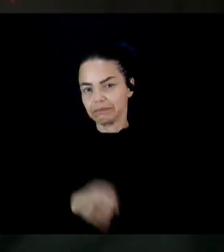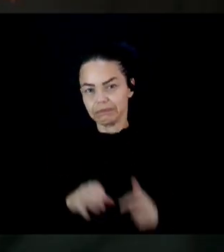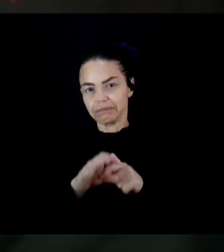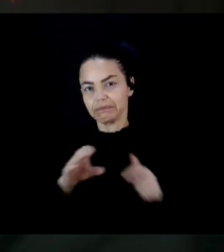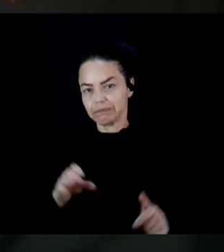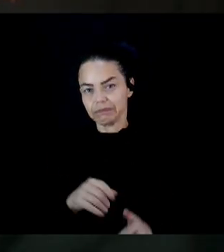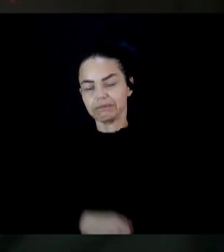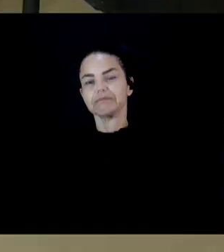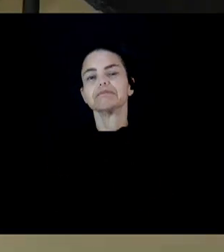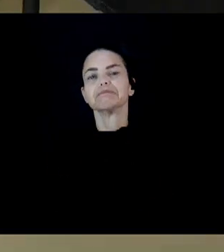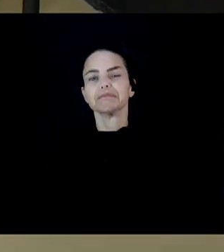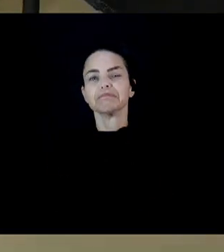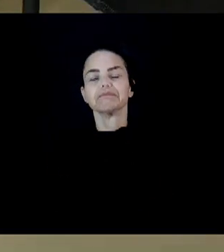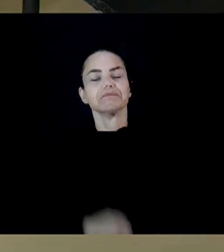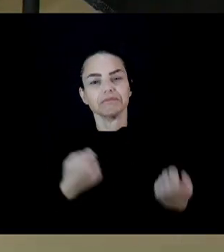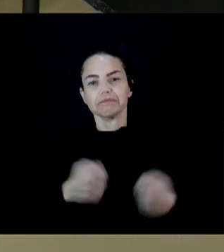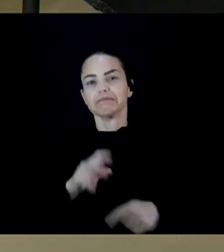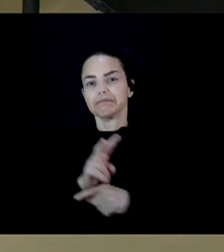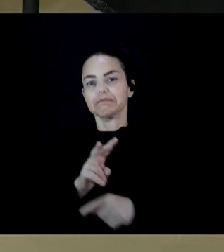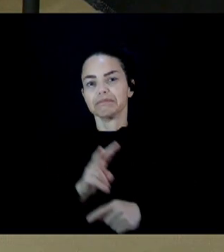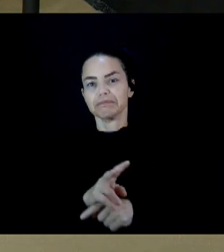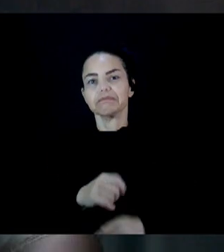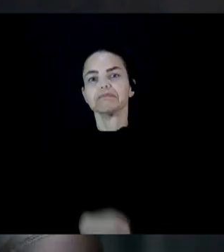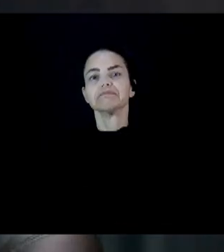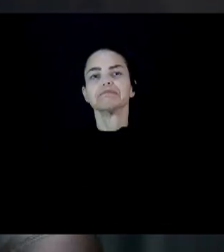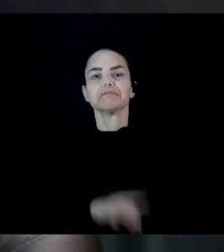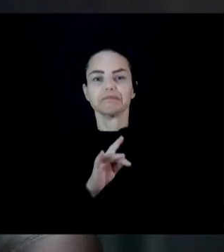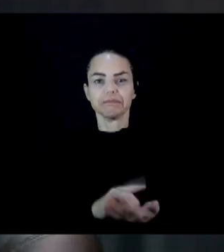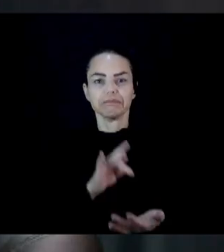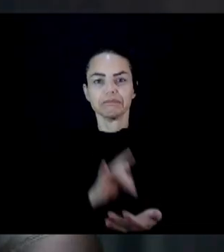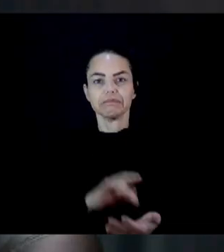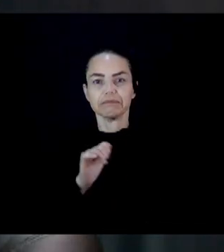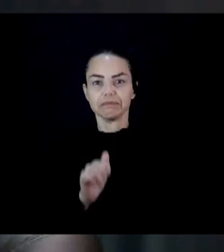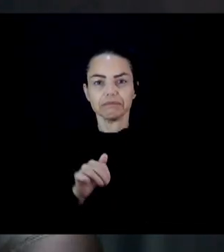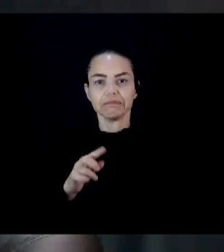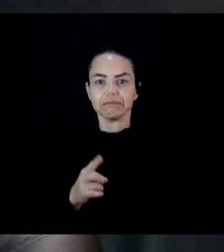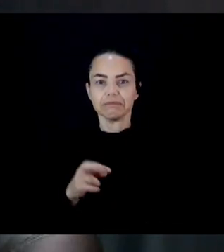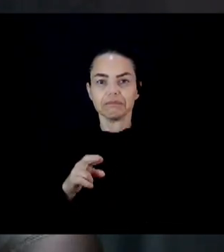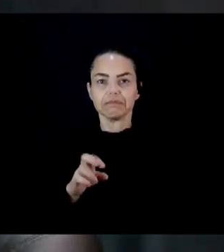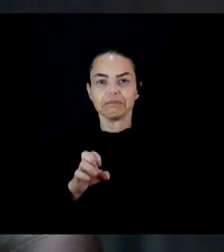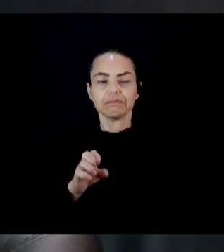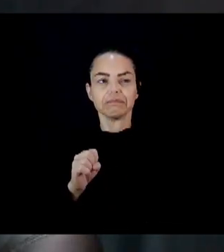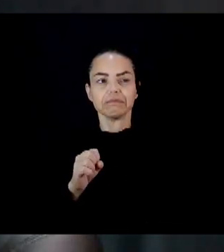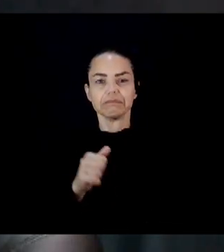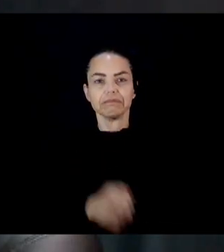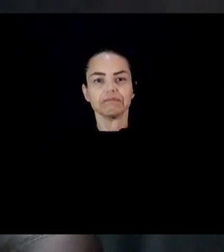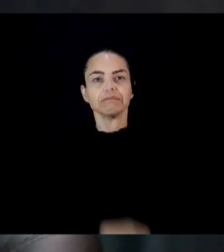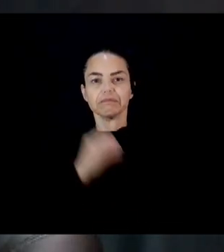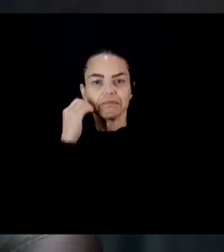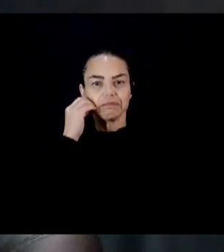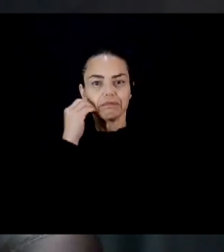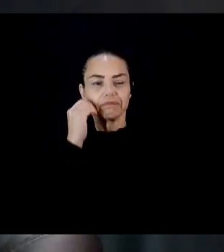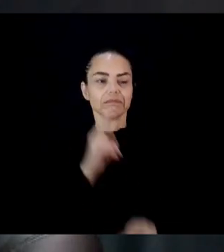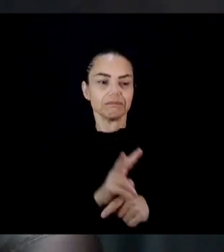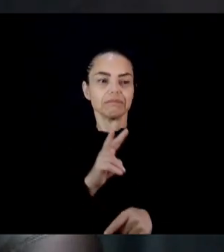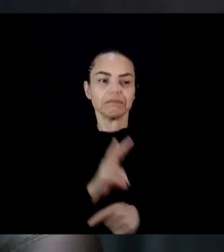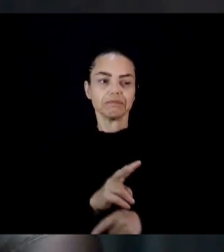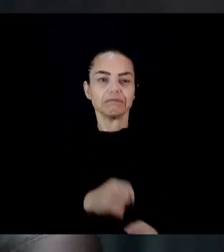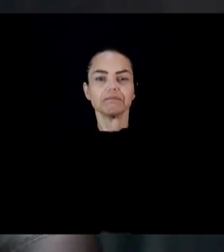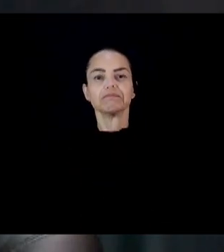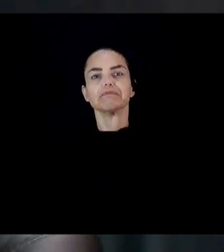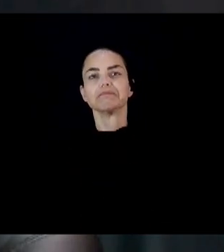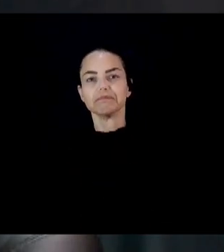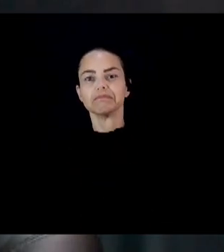A gente precisa cuidar com isso. Exatamente. É como a Andressa falou, né? Às vezes, numa tentativa de cuidado, a gente